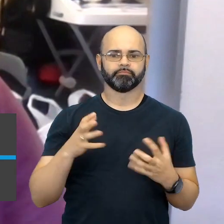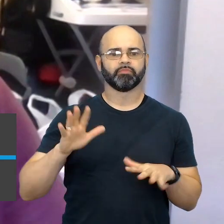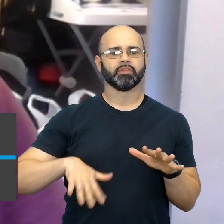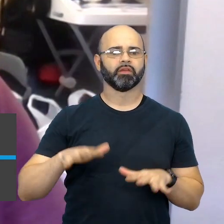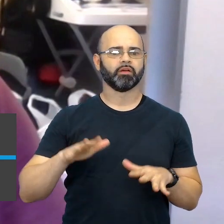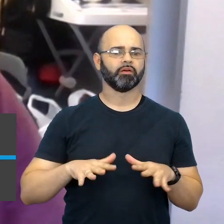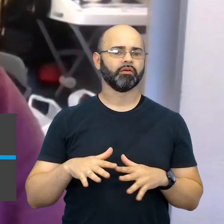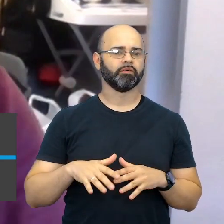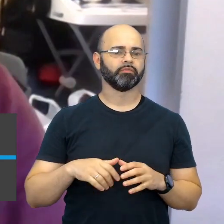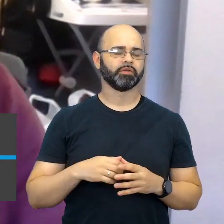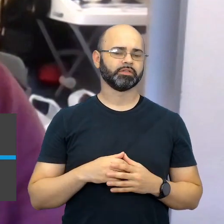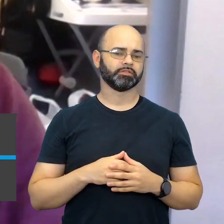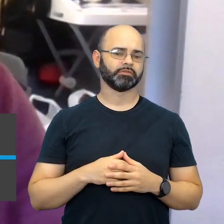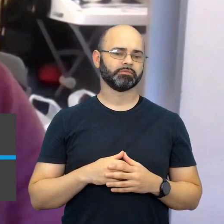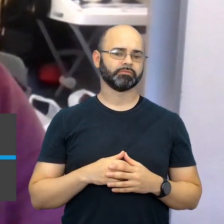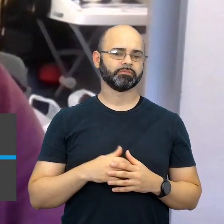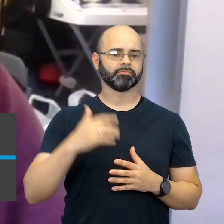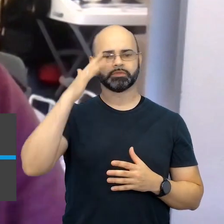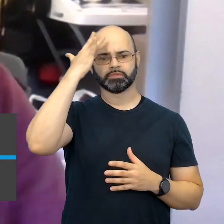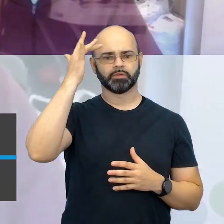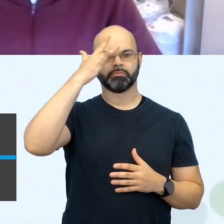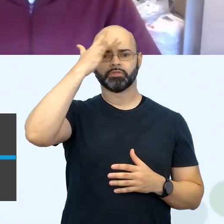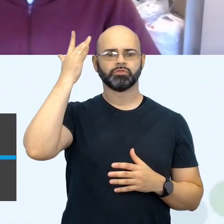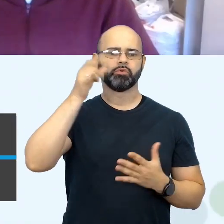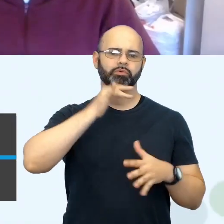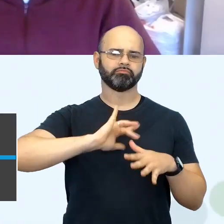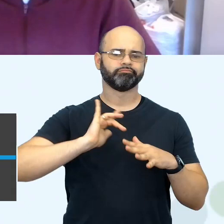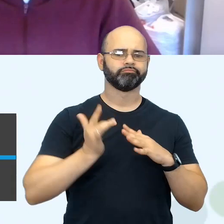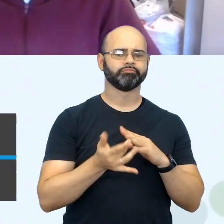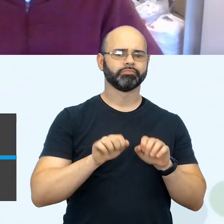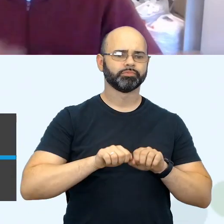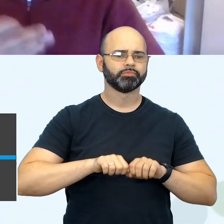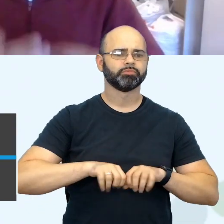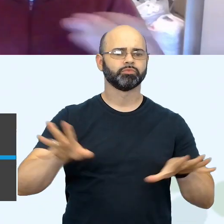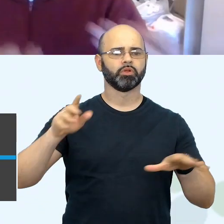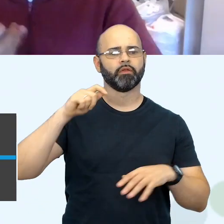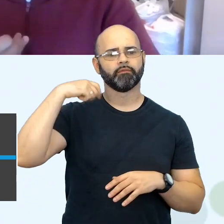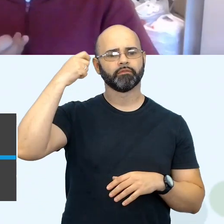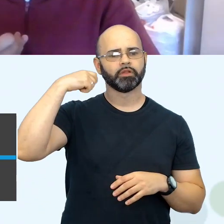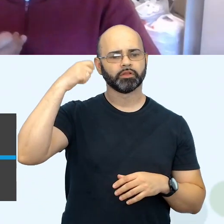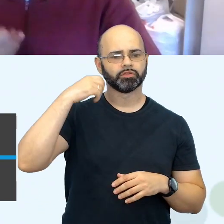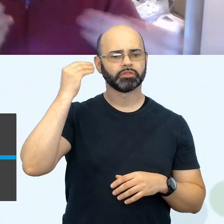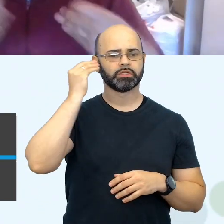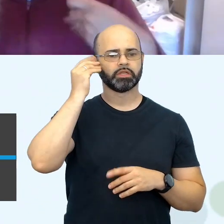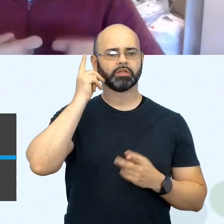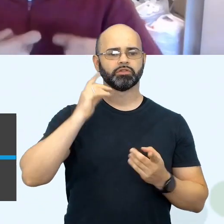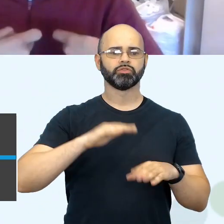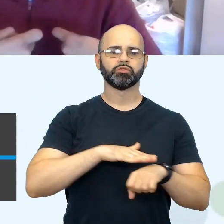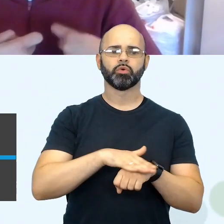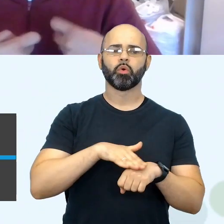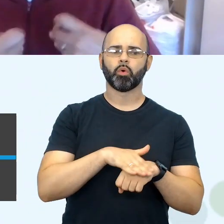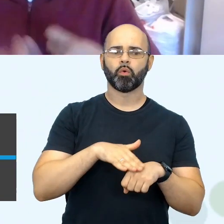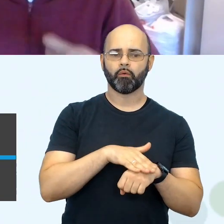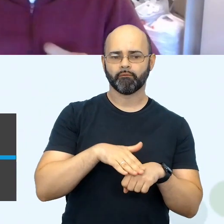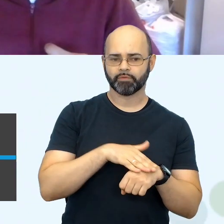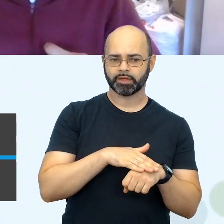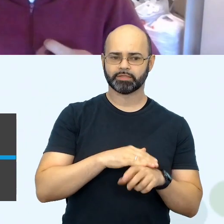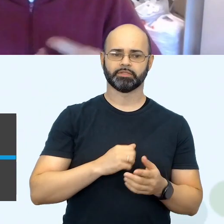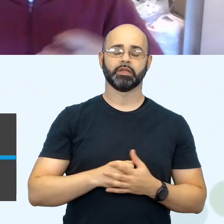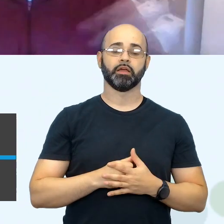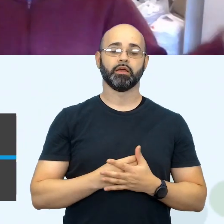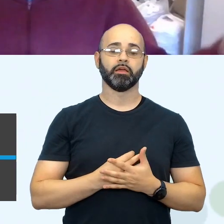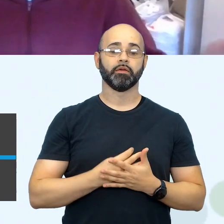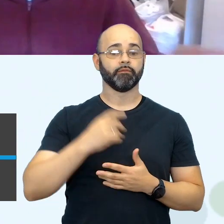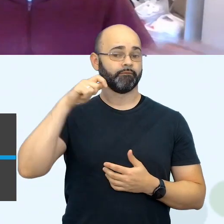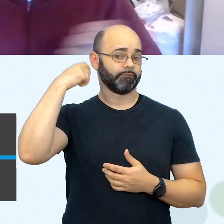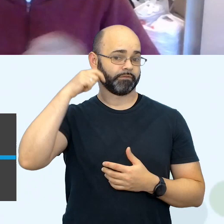eu colocar opiniões em redes sociais sobre aquele filme para desenvolver uma conversa entre a pessoa na videoresenha e